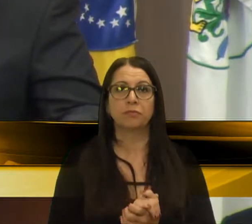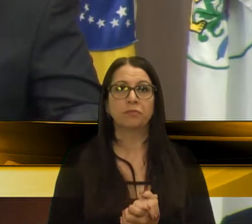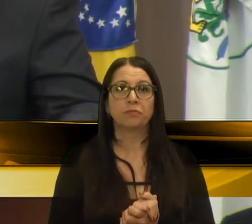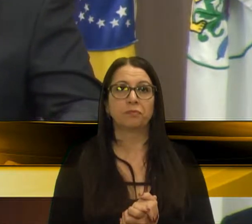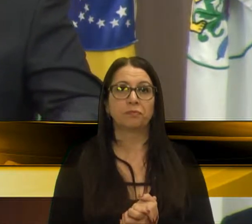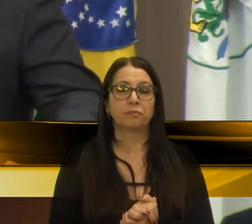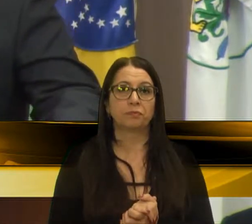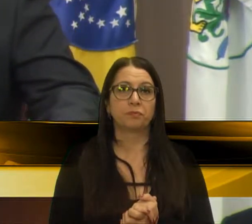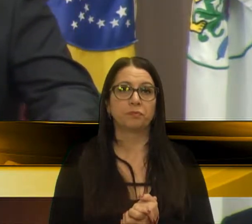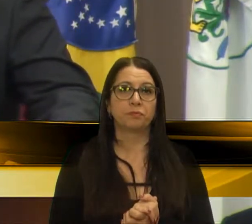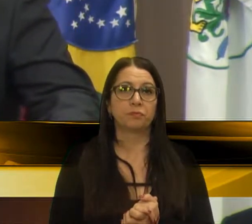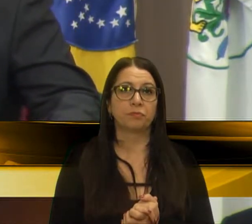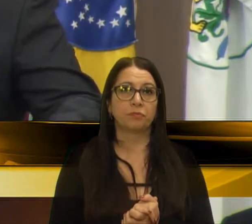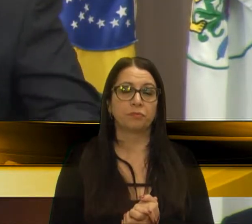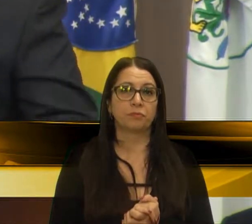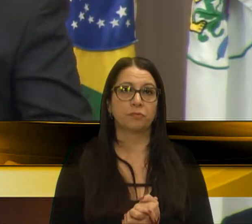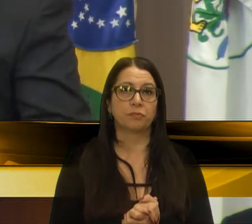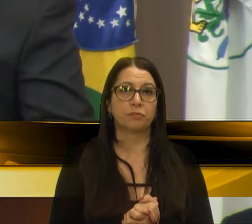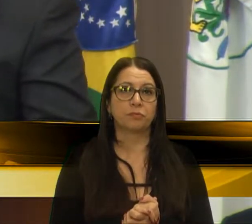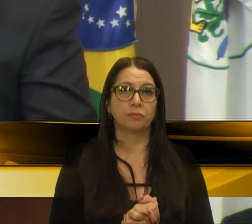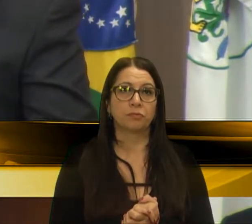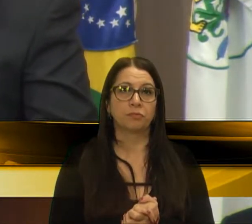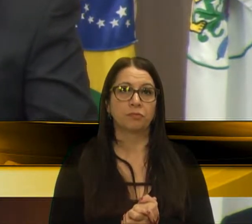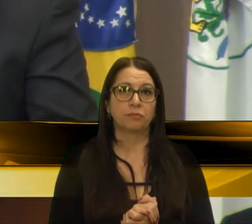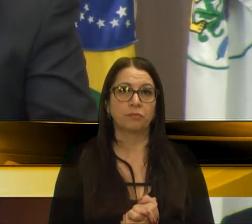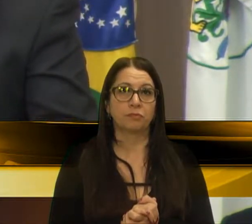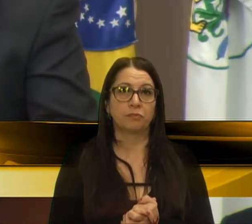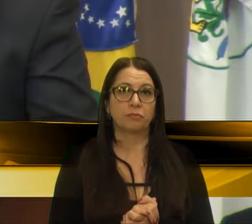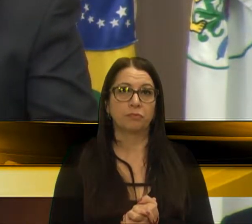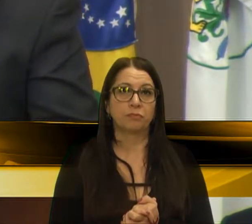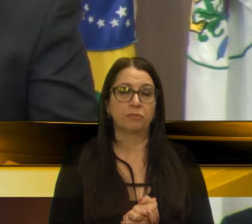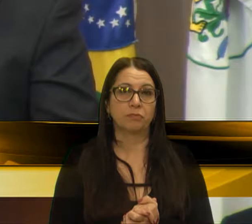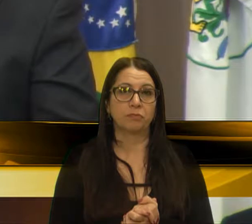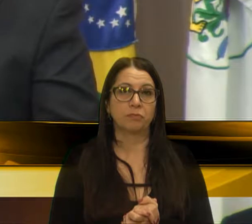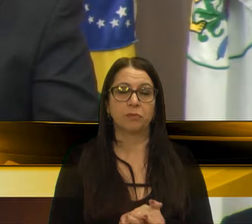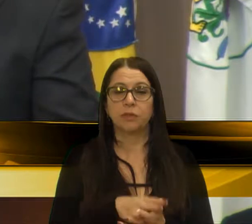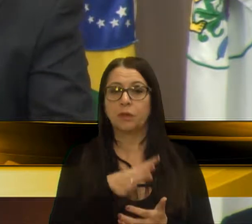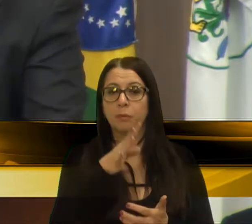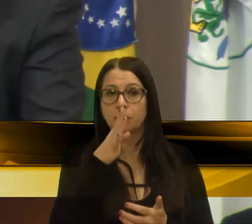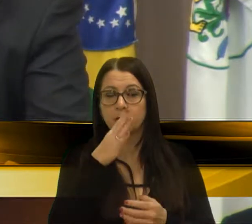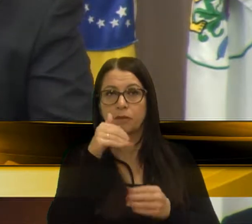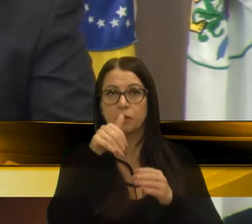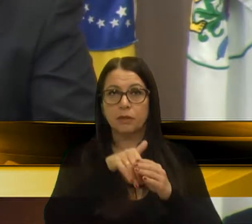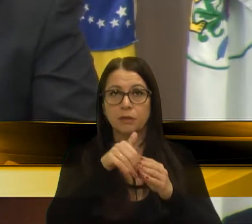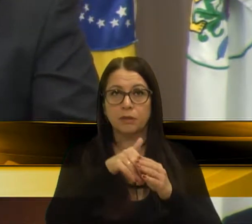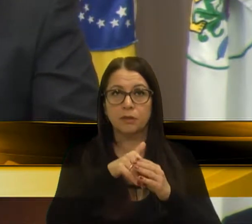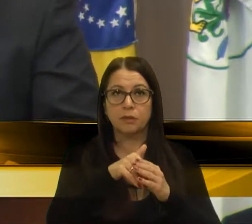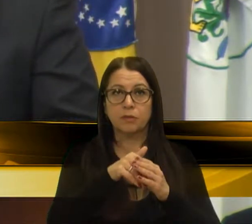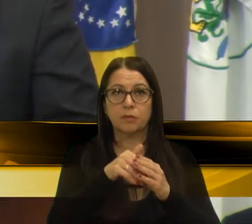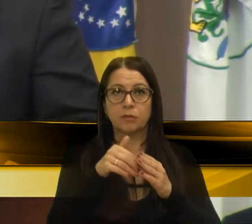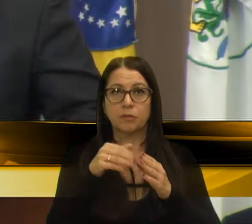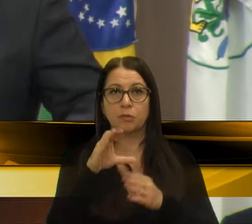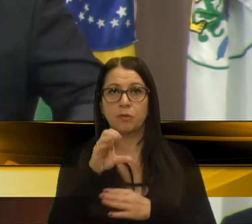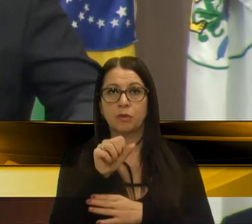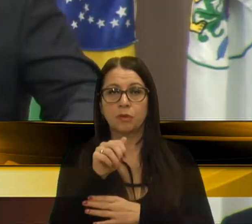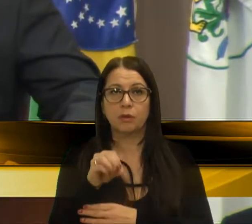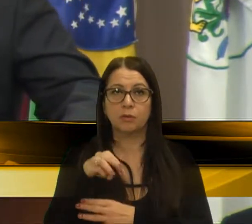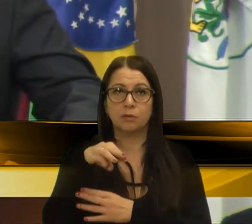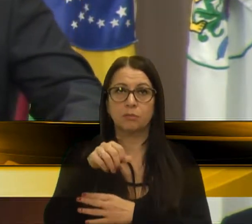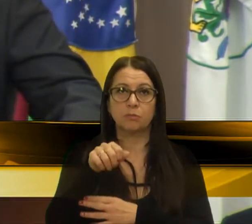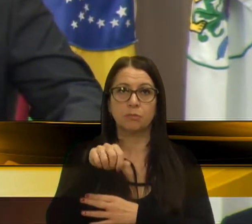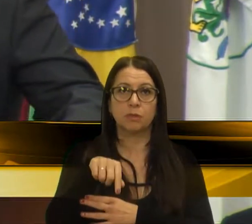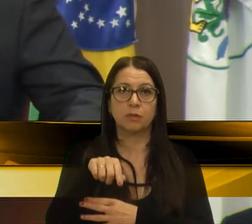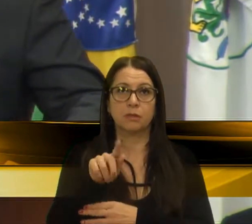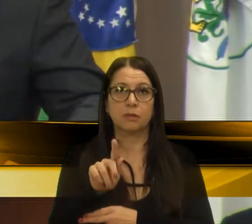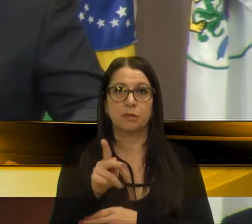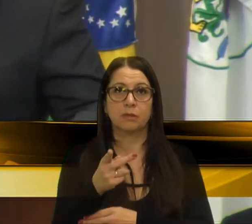entre apreciar a votação lá da questão Maia Bosco, levou um ofício desta